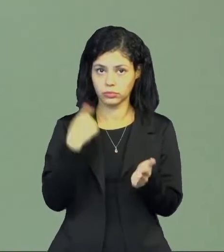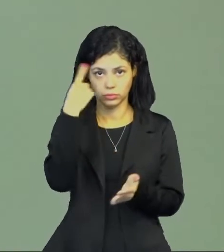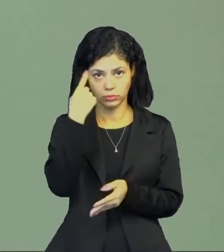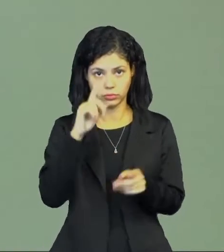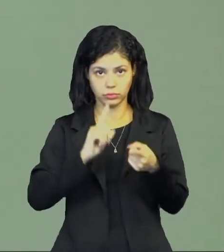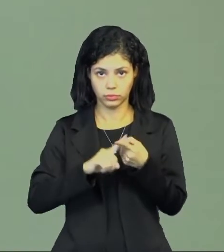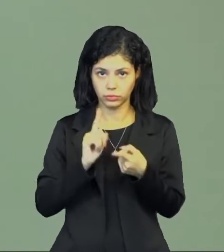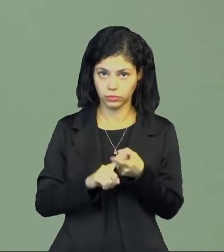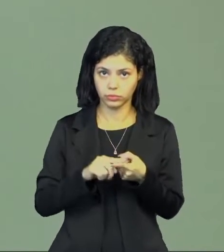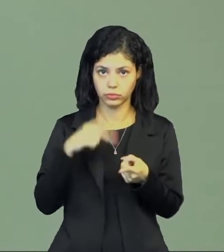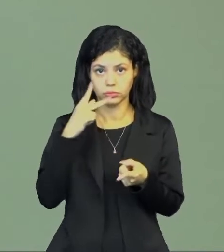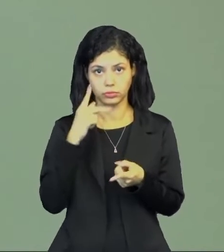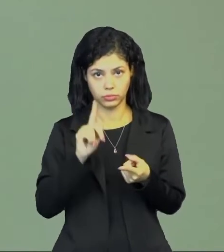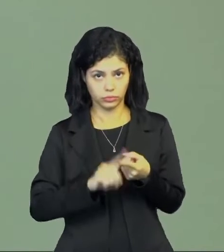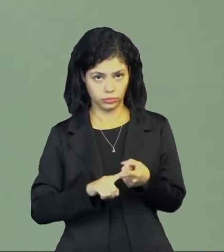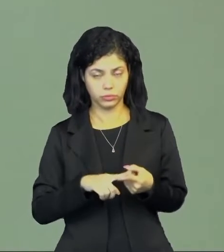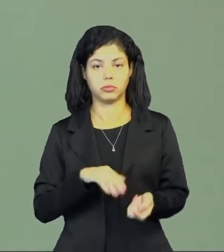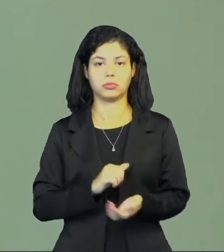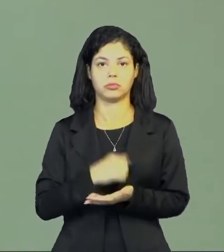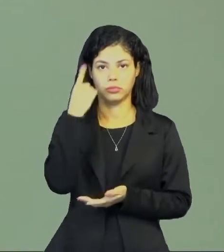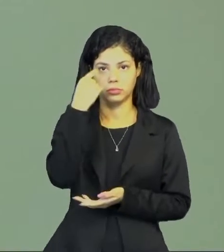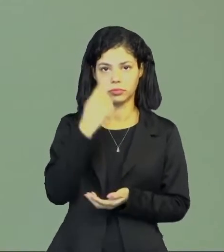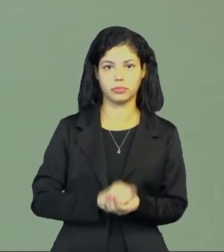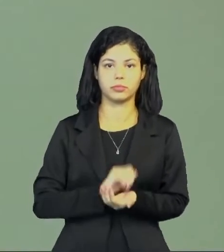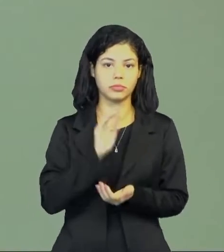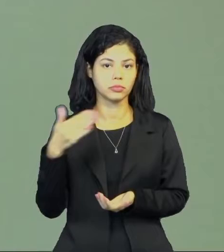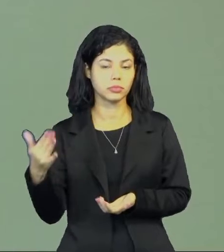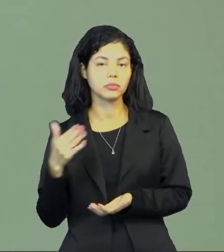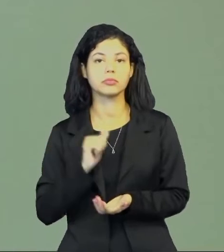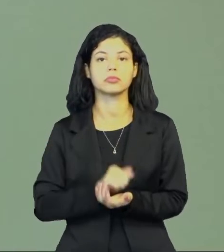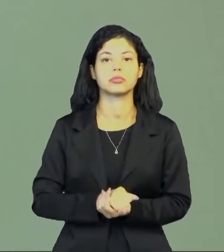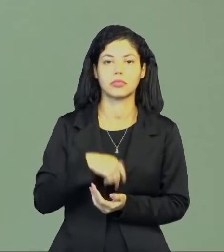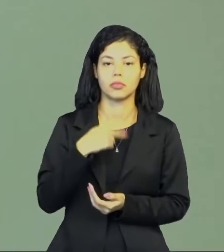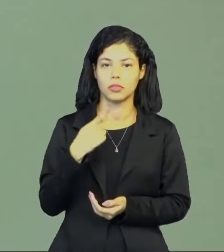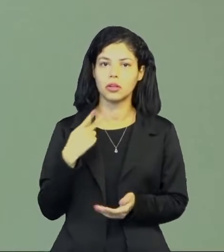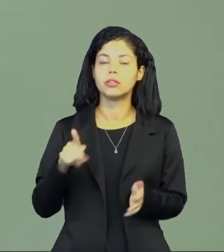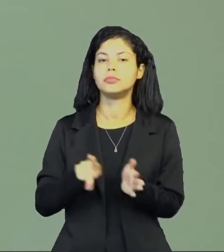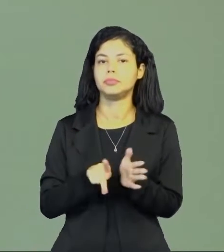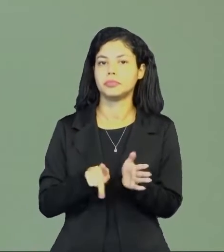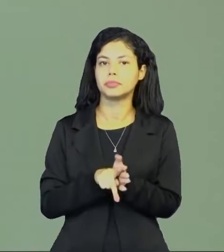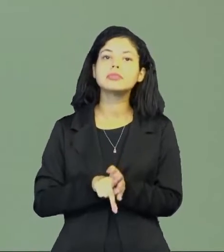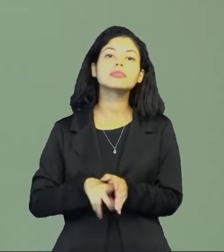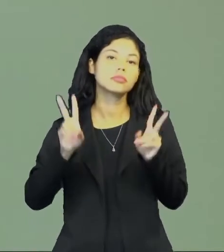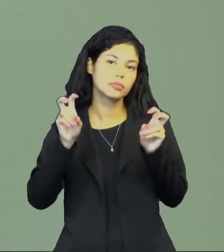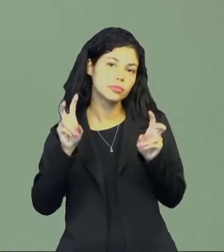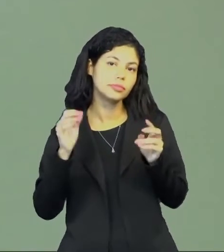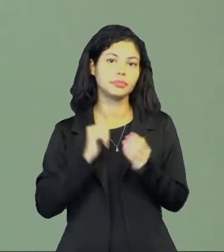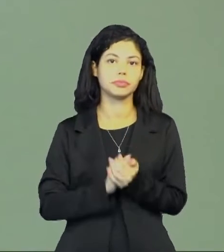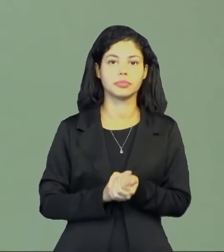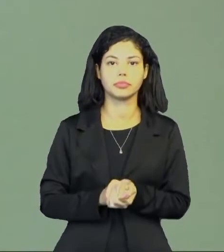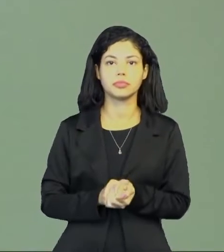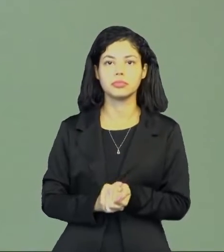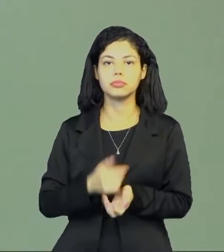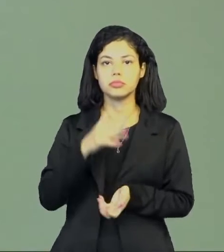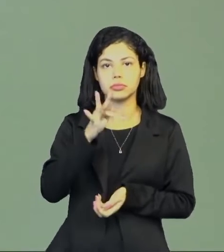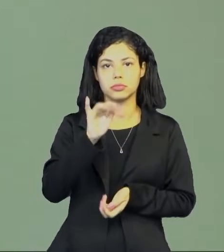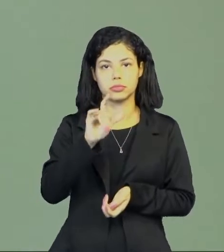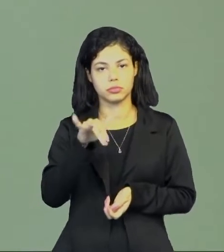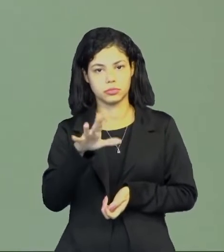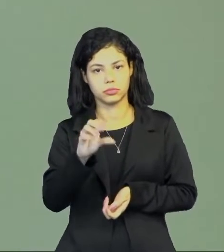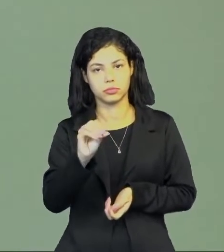espanhola. Por quê? Porque falo o idioma, né? Então, quando se fala em falantes, entra também esse público, que é os que